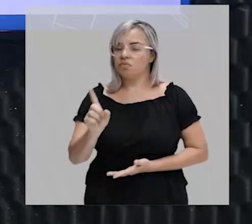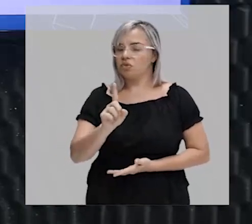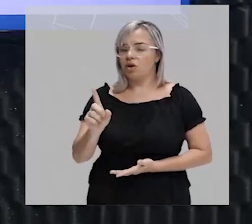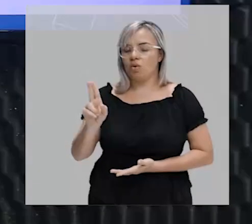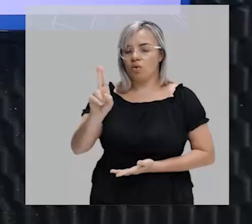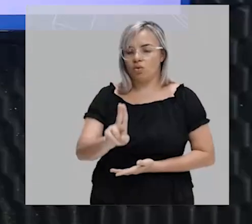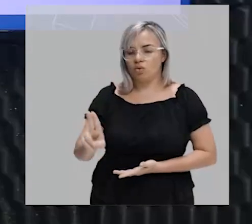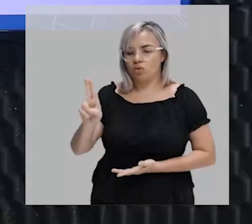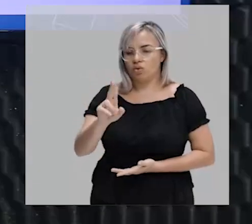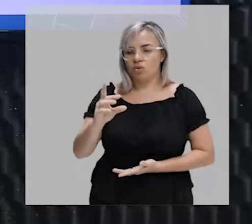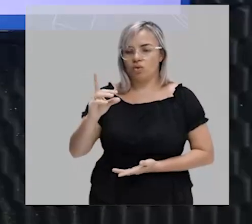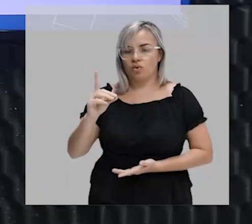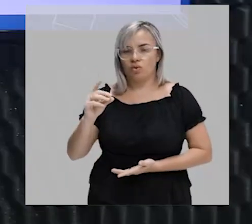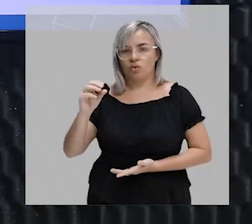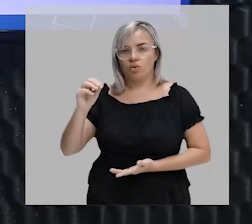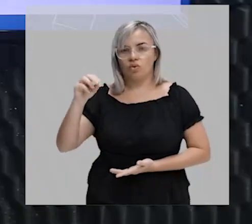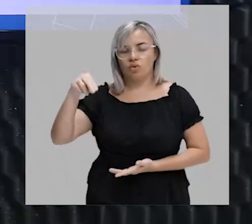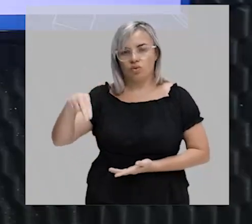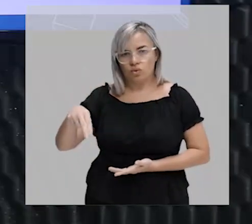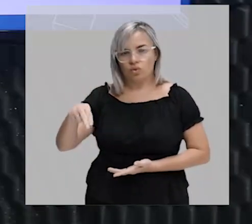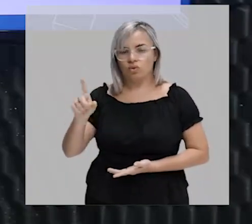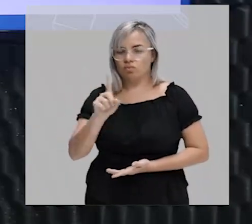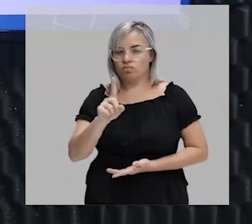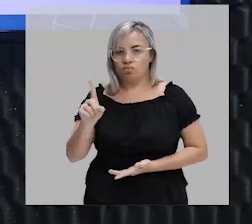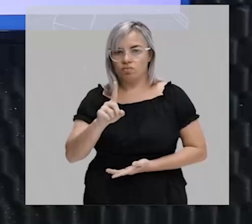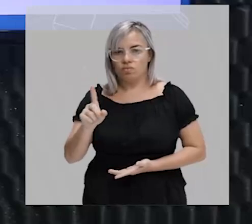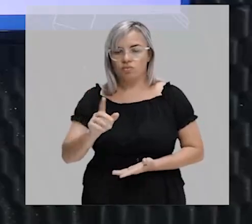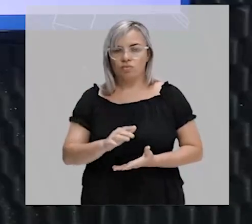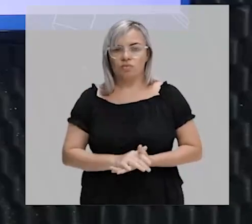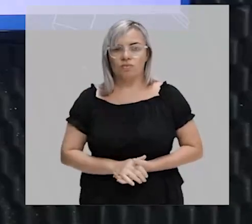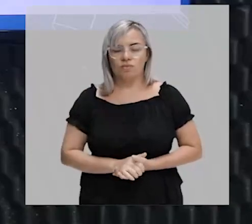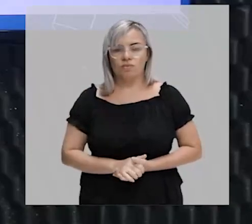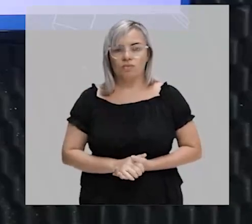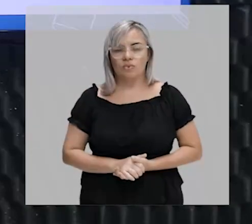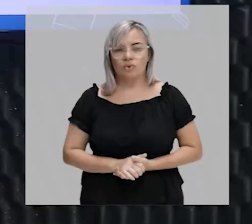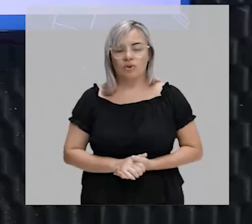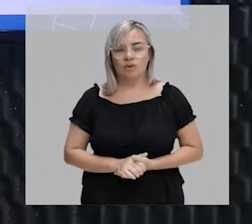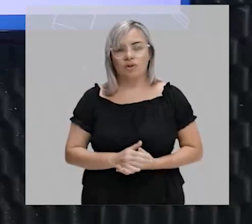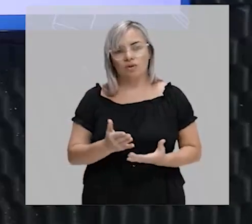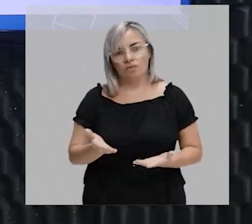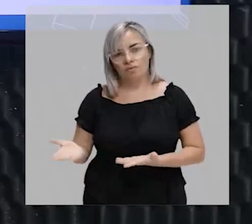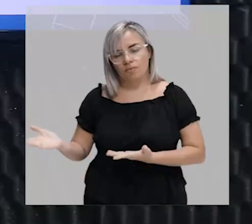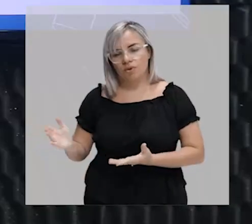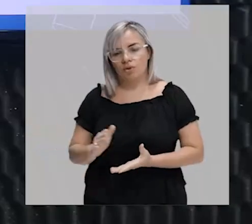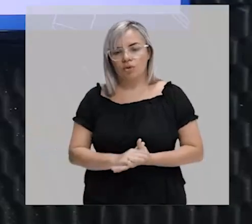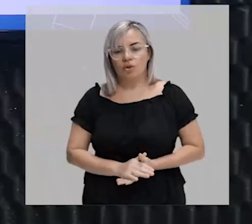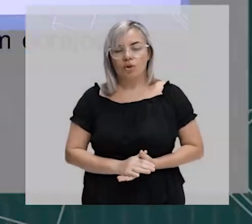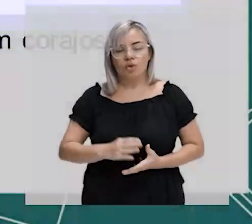México, principalmente, usa muito esse termo. Dom para senhor, tá?